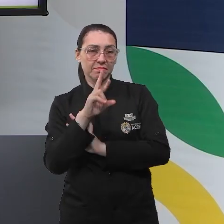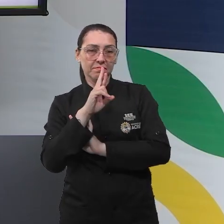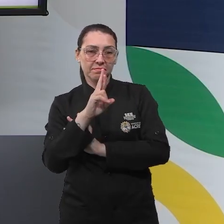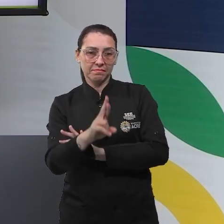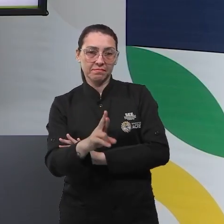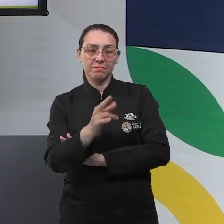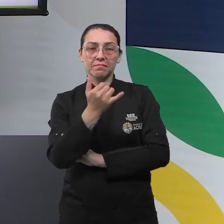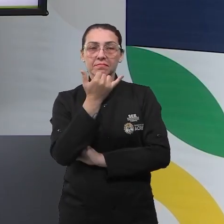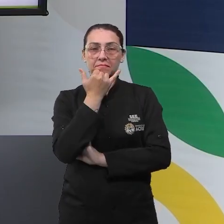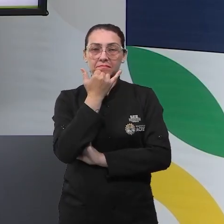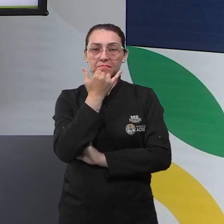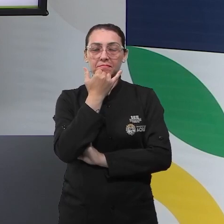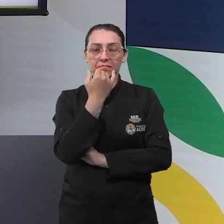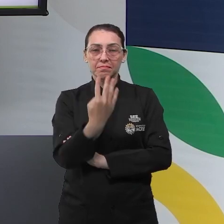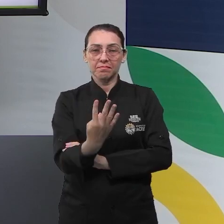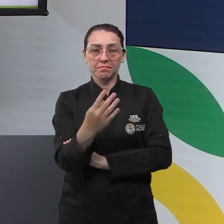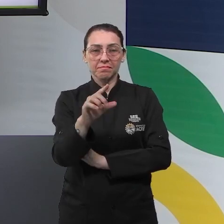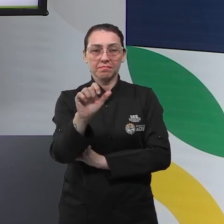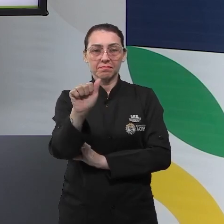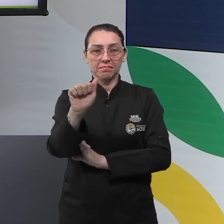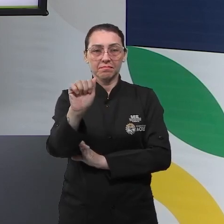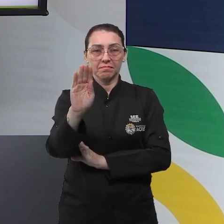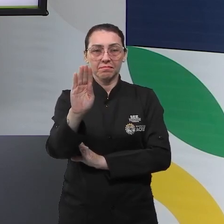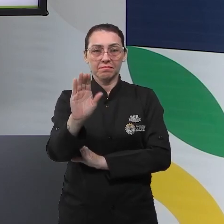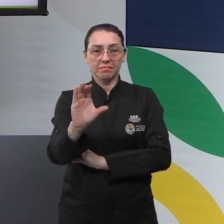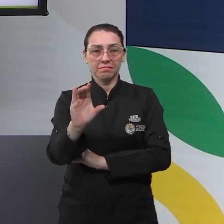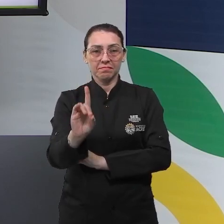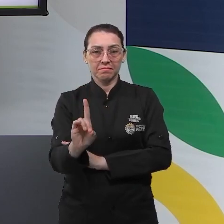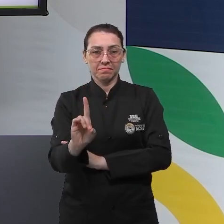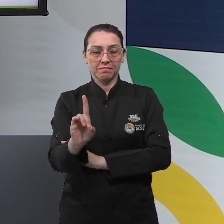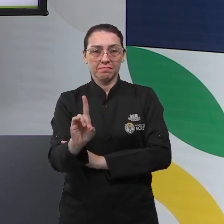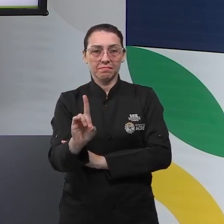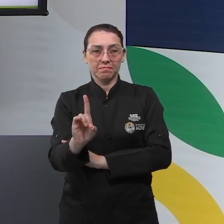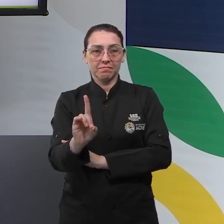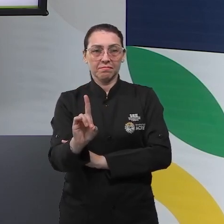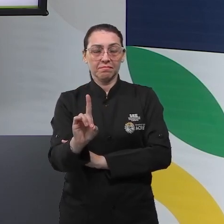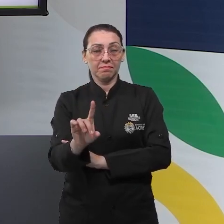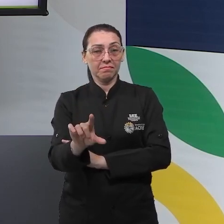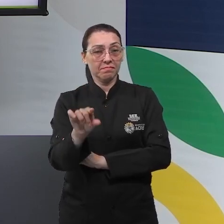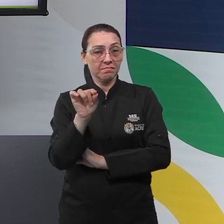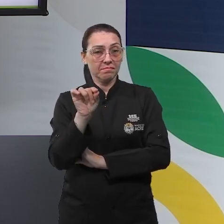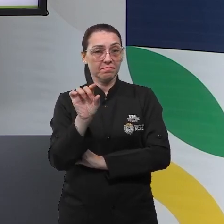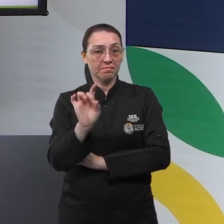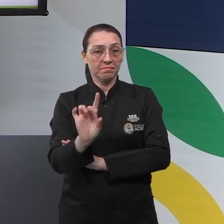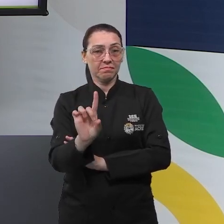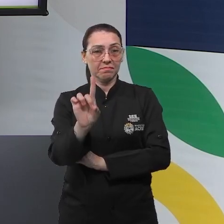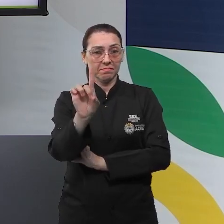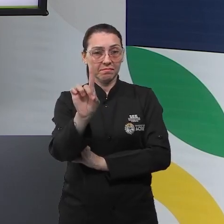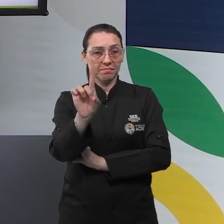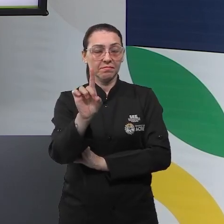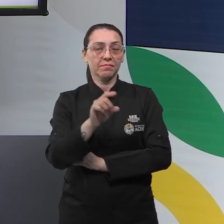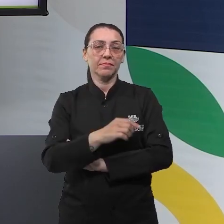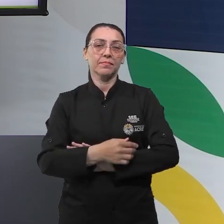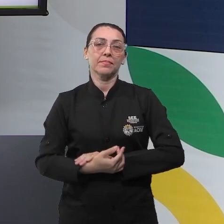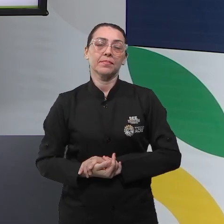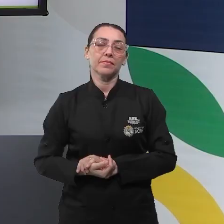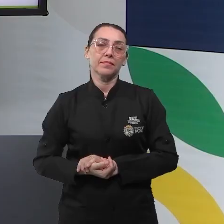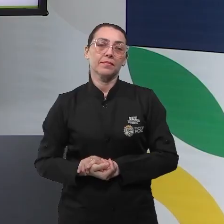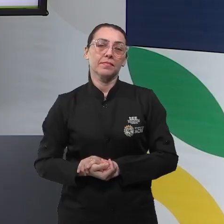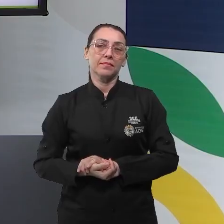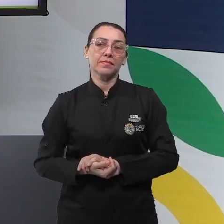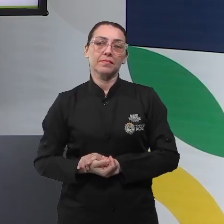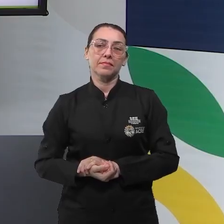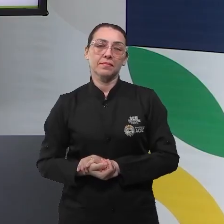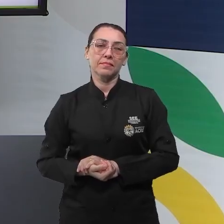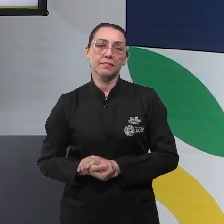respostas, aí, 4 alternativas aí, que parecem ser todas a correta, aí nós temos que fazer uma análise mais profunda, não é